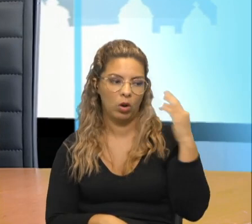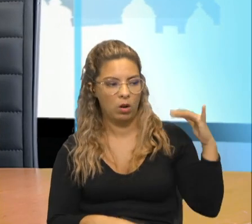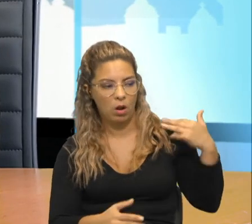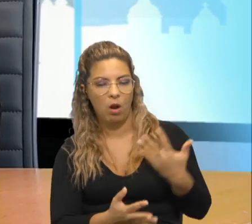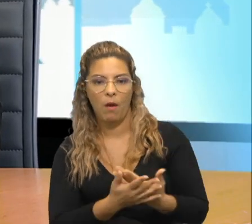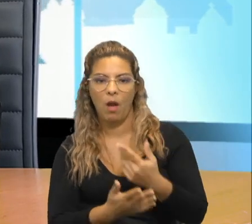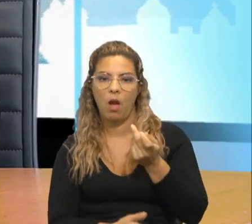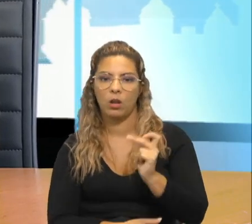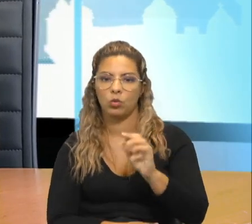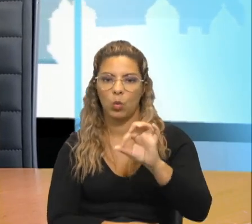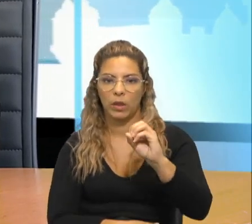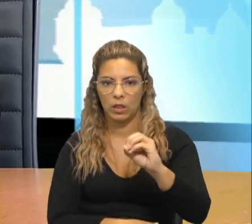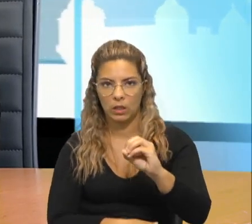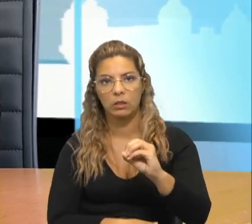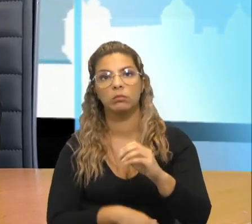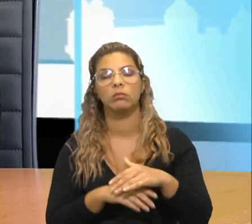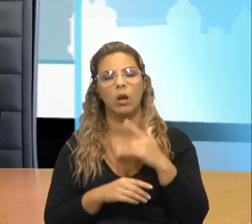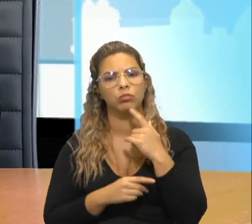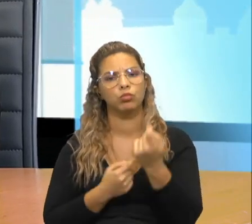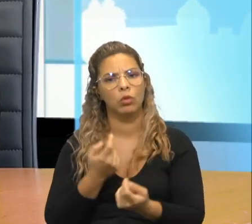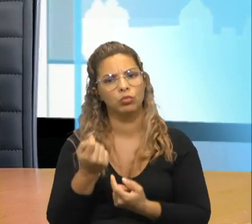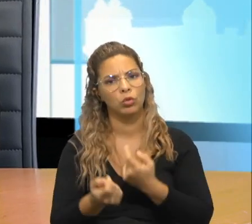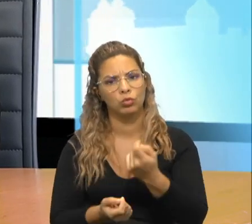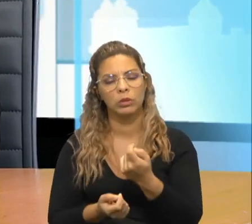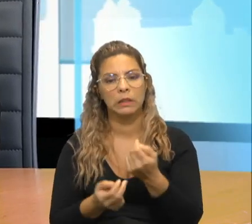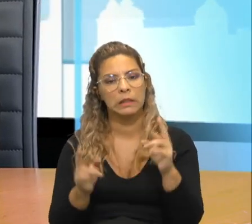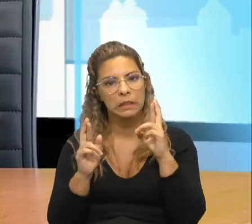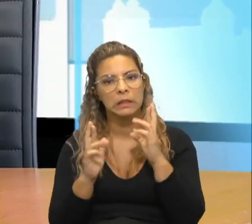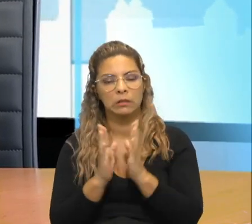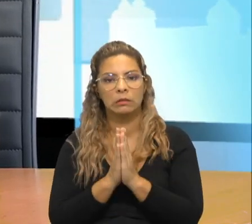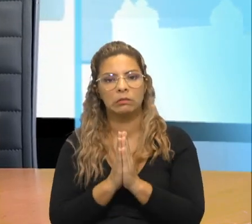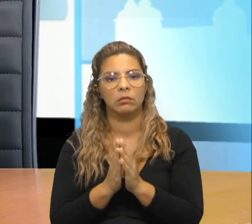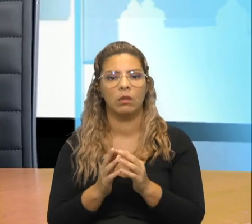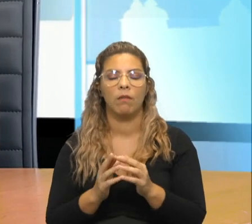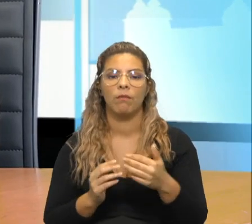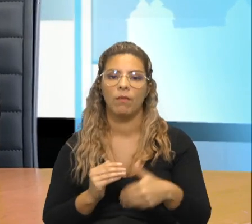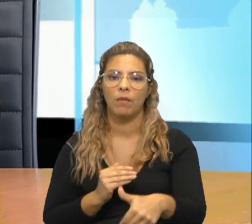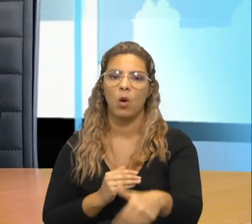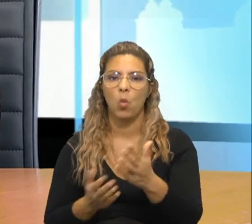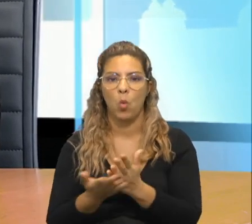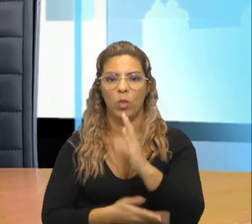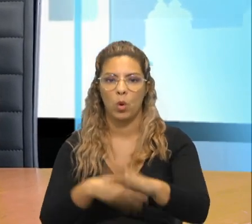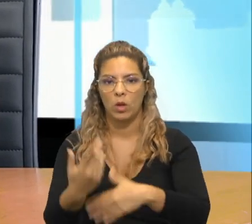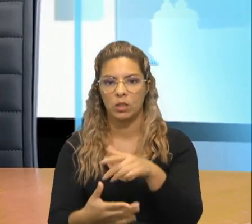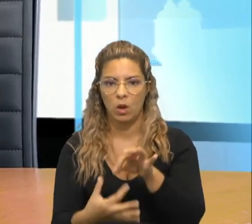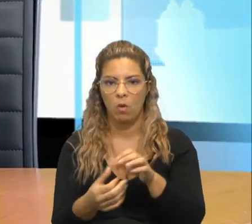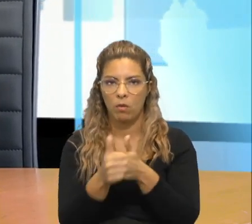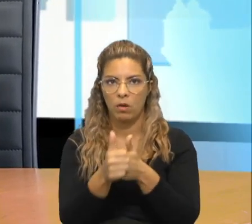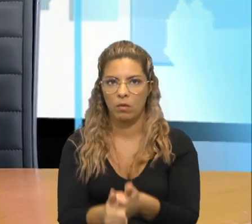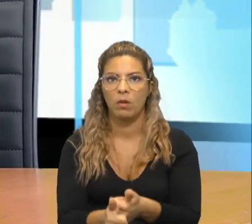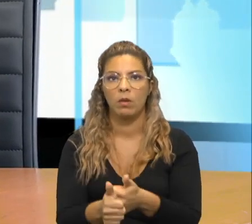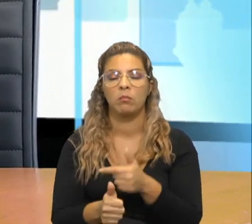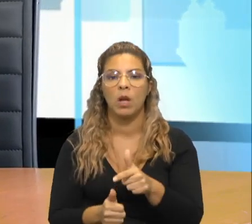um arranque de esperanças e expectativas para a nossa missão que continua, não é? Que continua com os desafios